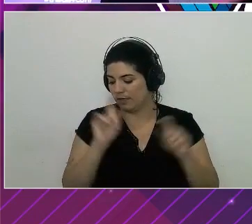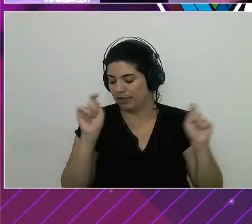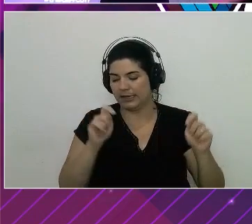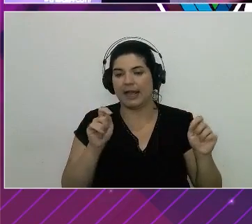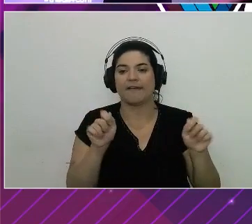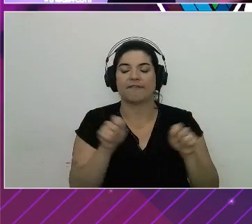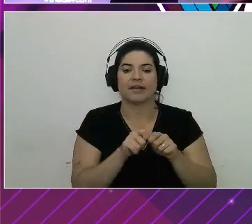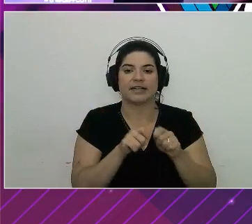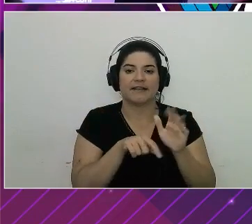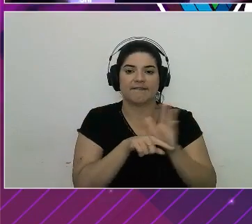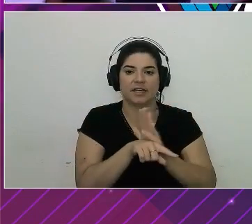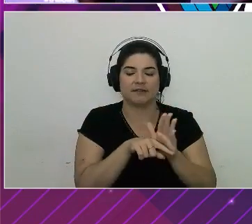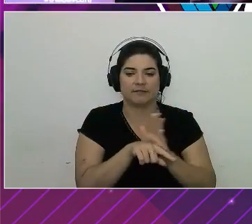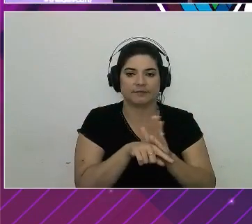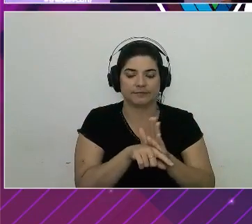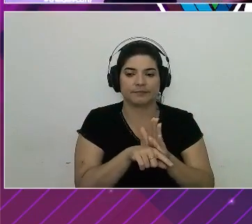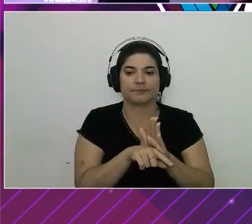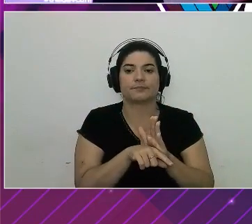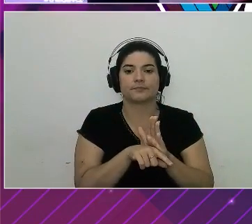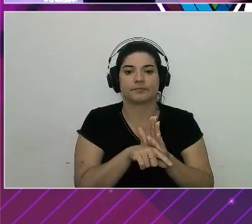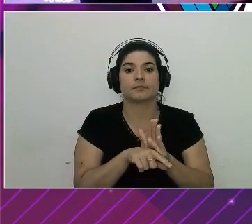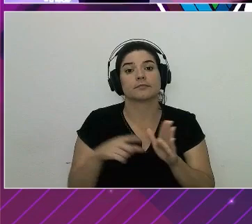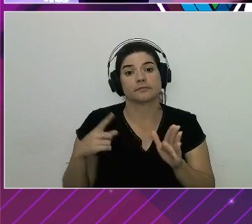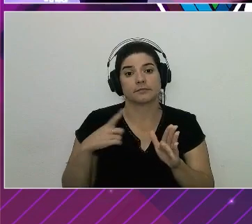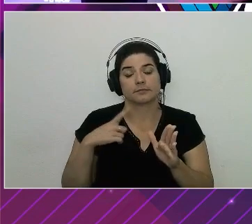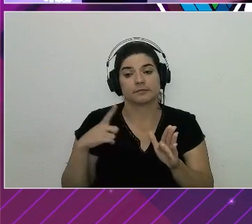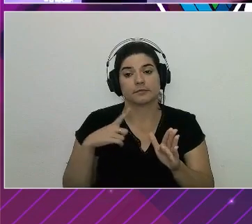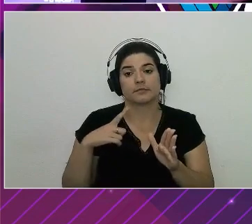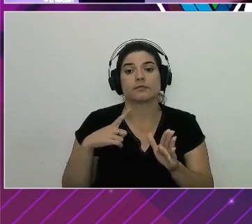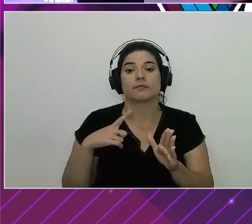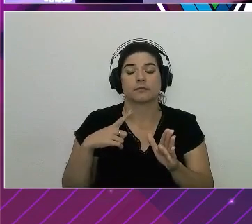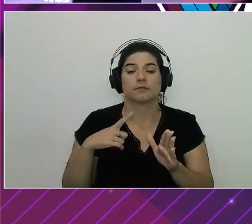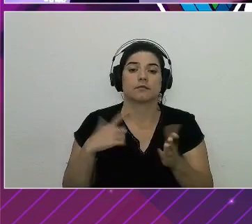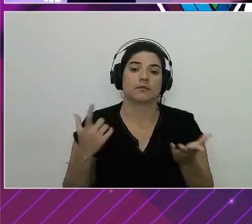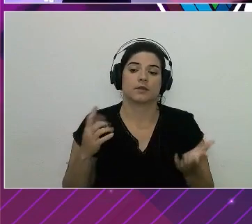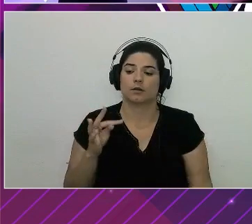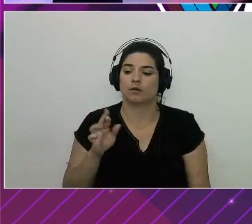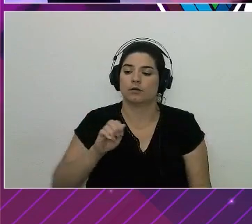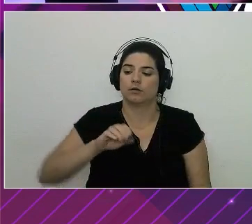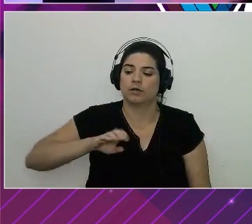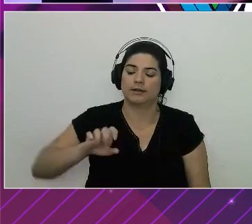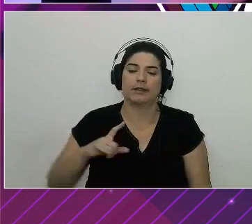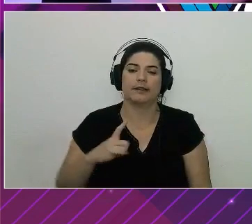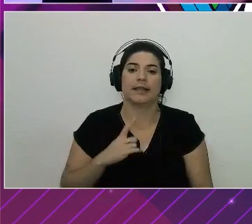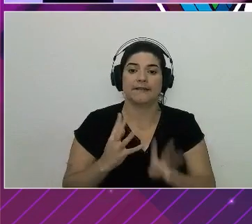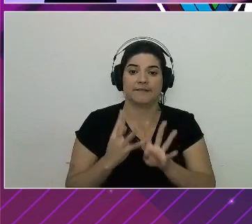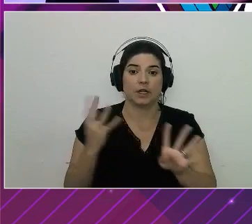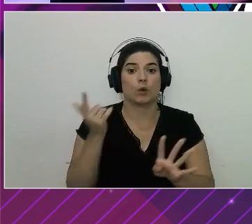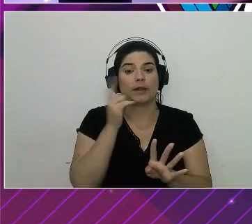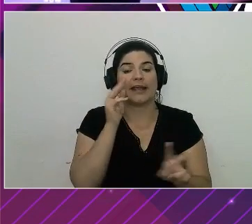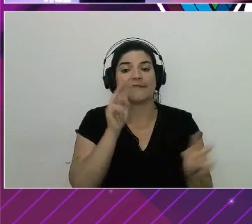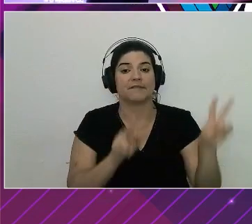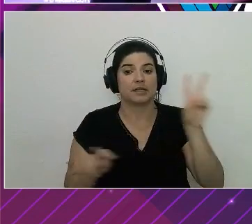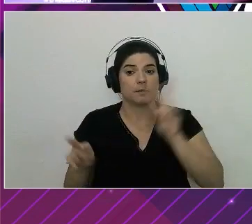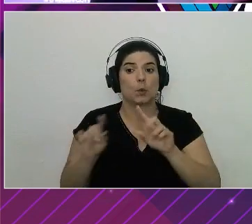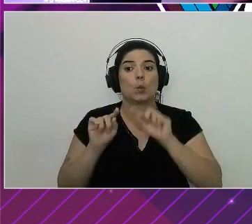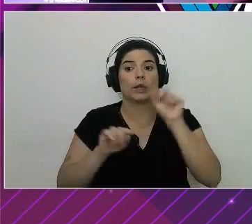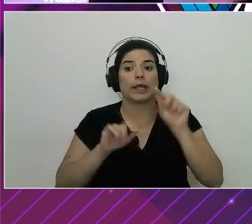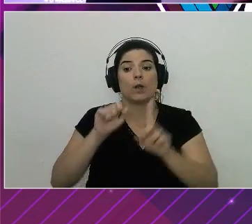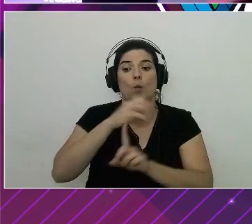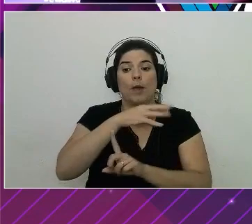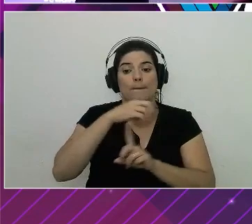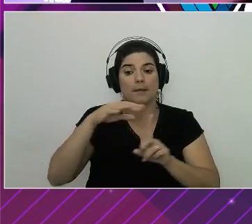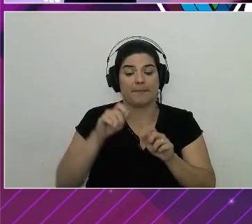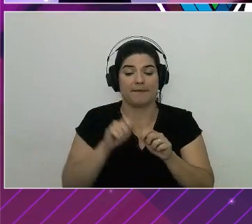ver. Com Trace-Based Testing, mesmo atrás de uma fila, você consegue ter a visibilidade do que a aplicação está fazendo. Então, por exemplo,